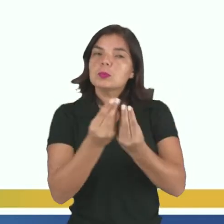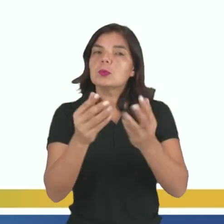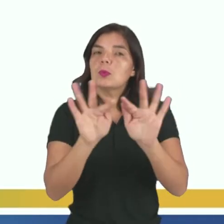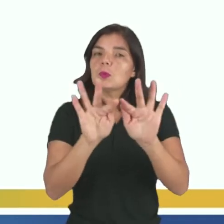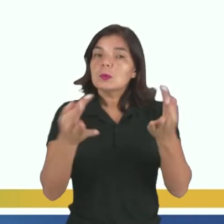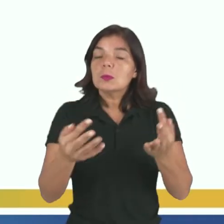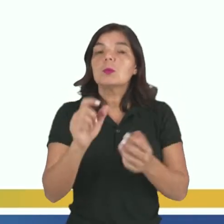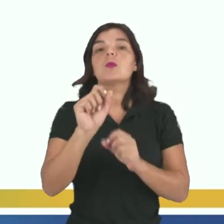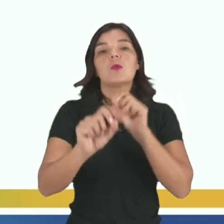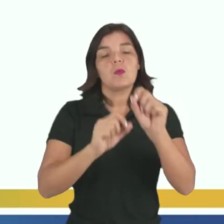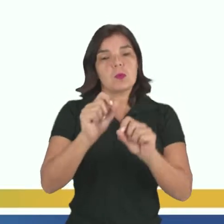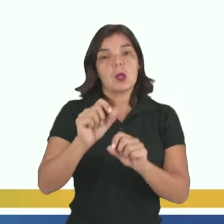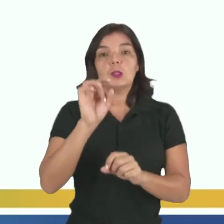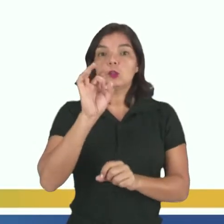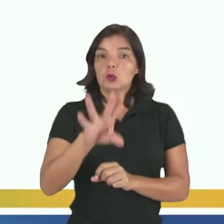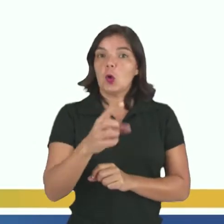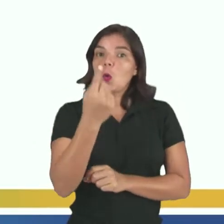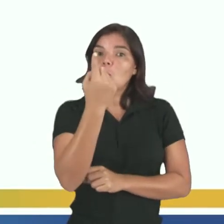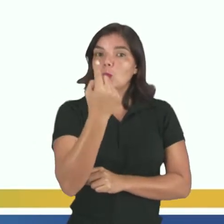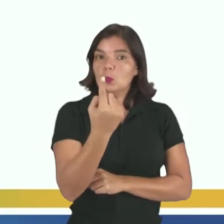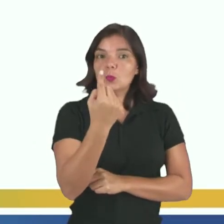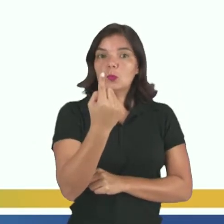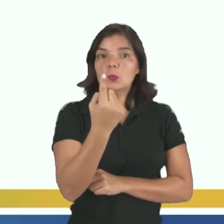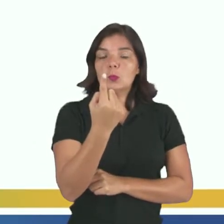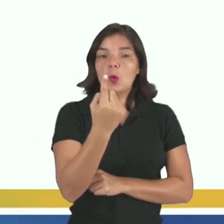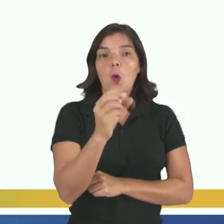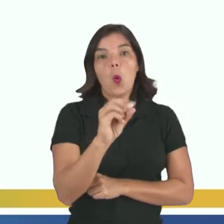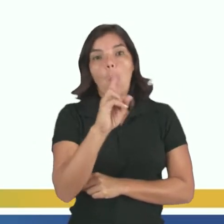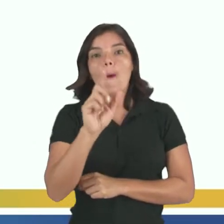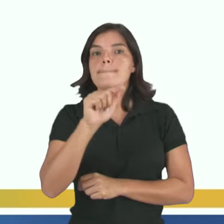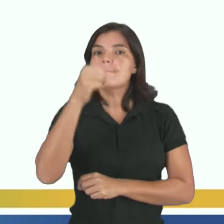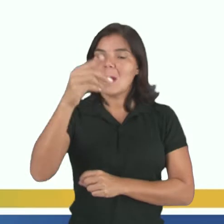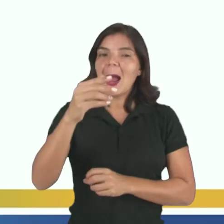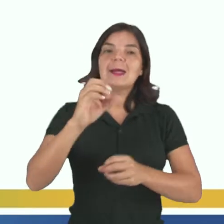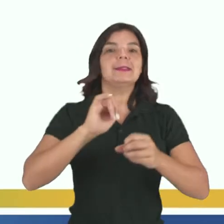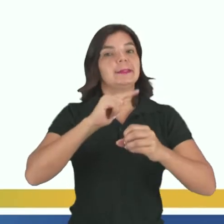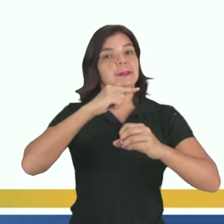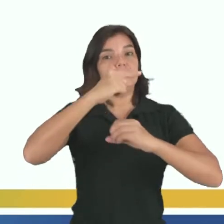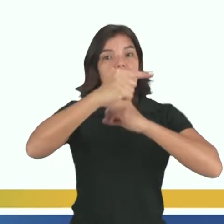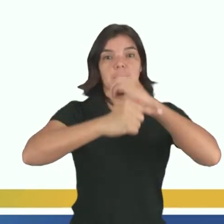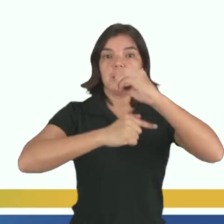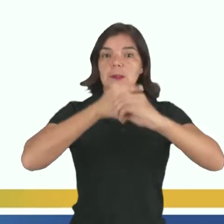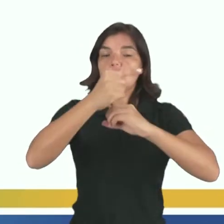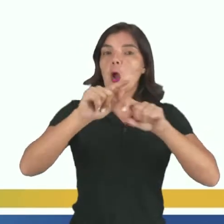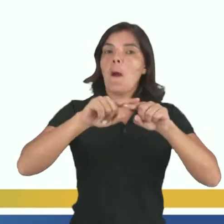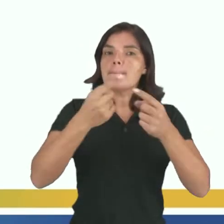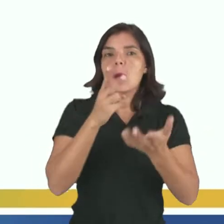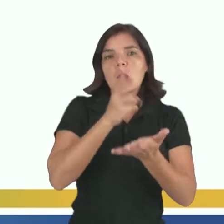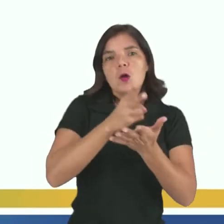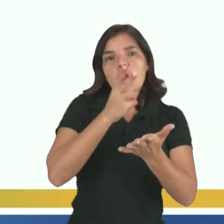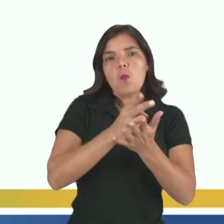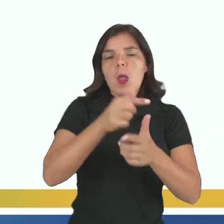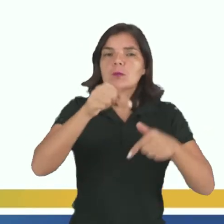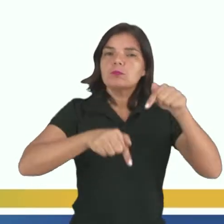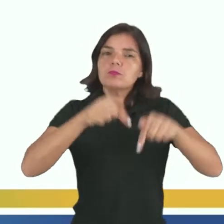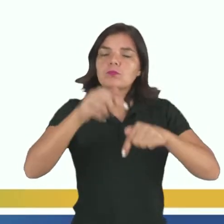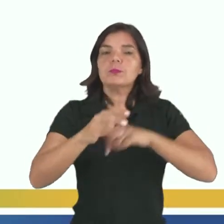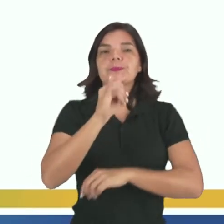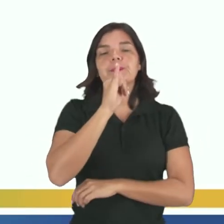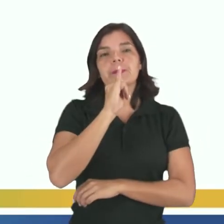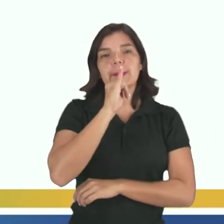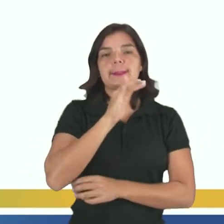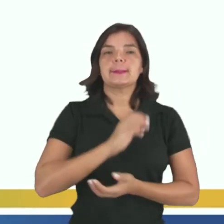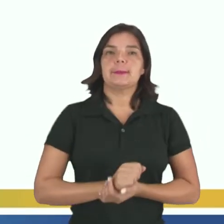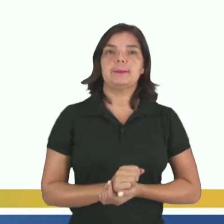são substâncias que são formadas por apenas um ou mais átomos, mas que são do mesmo elemento químico. Por exemplo, se eu